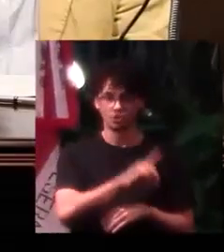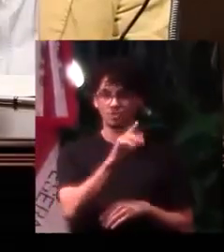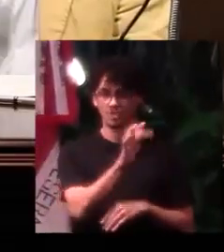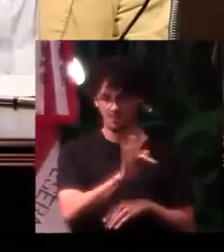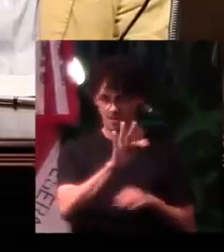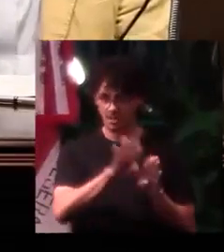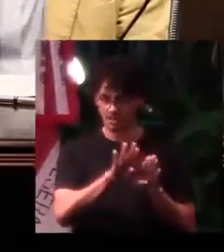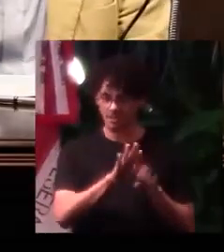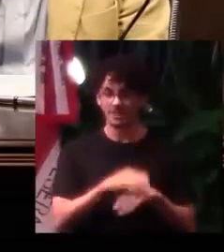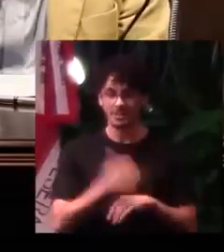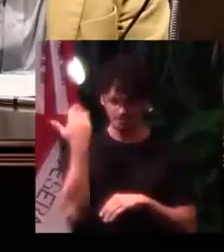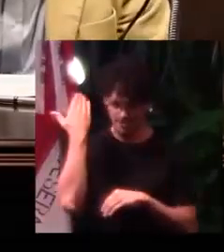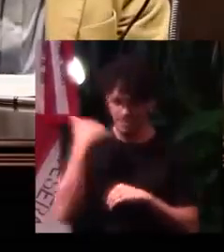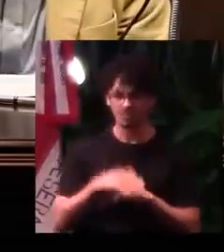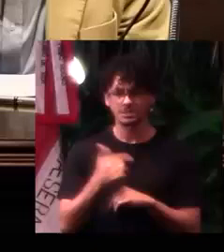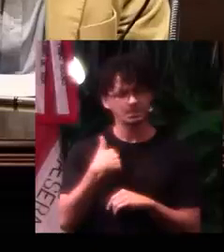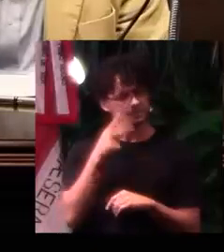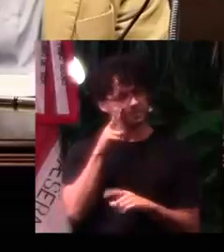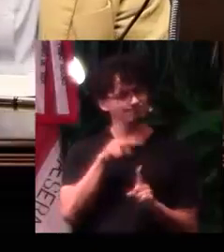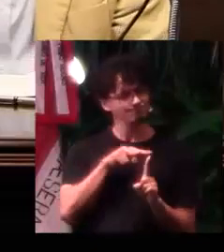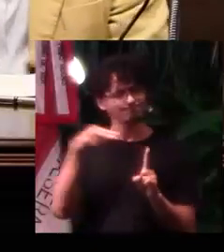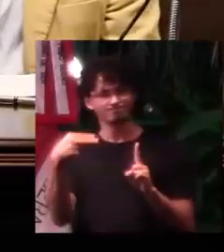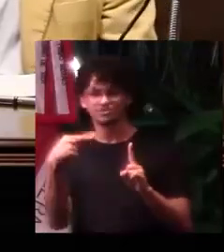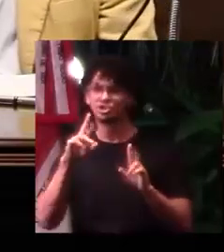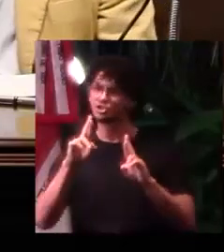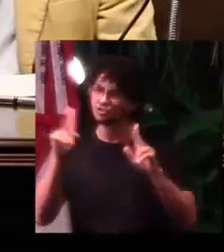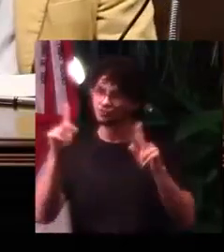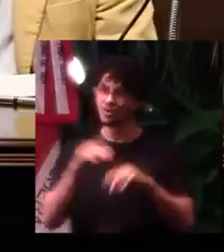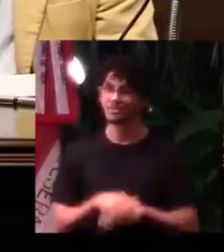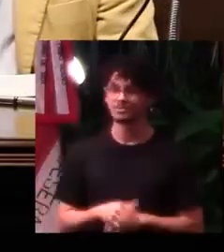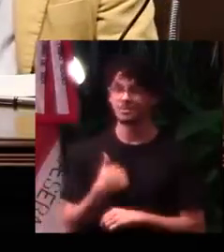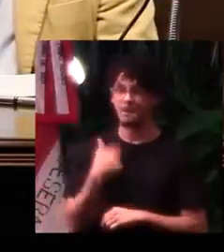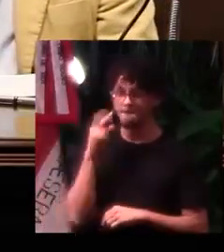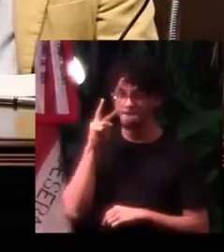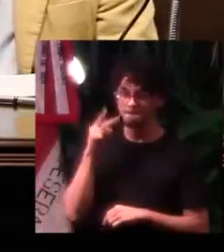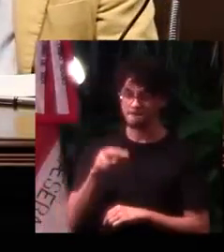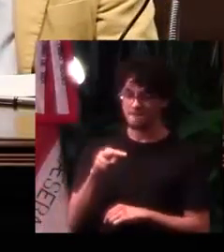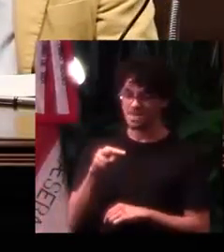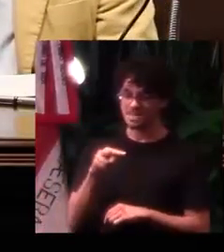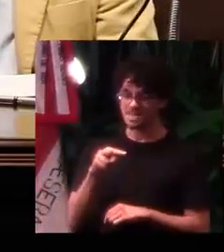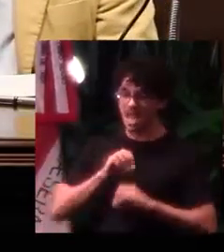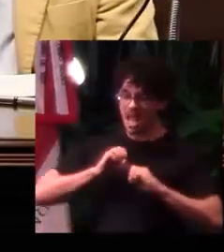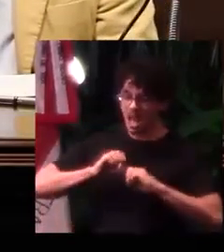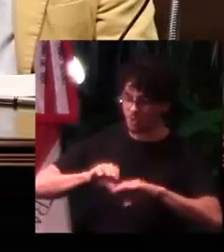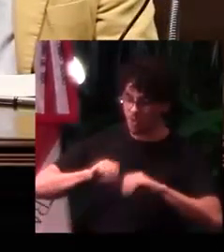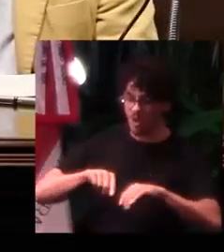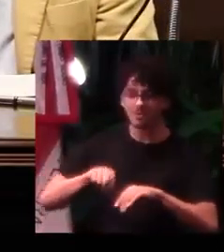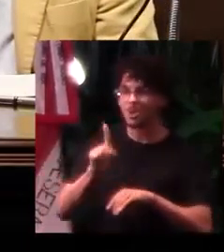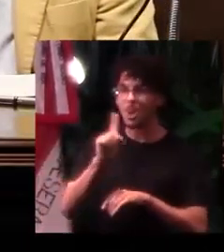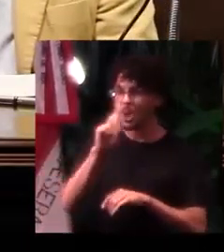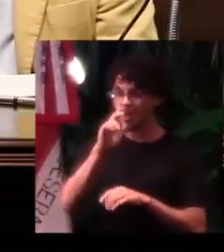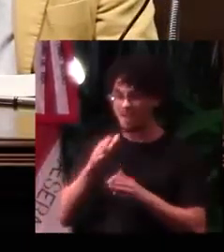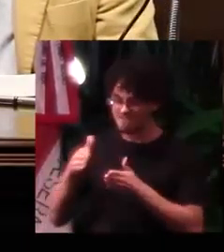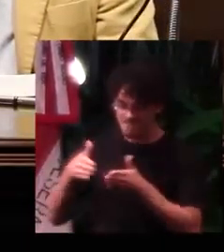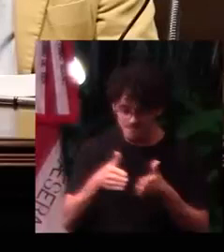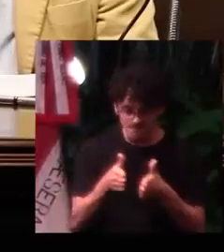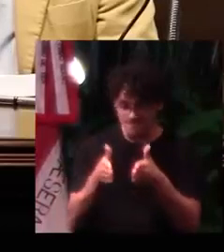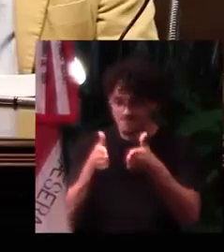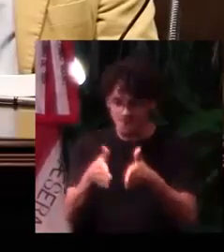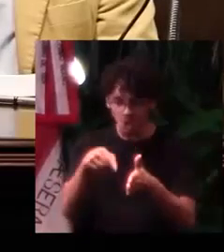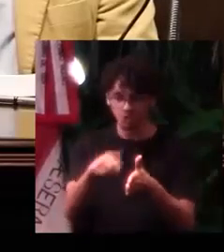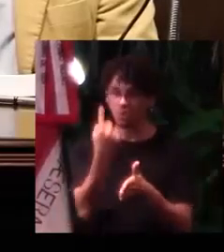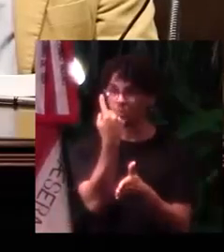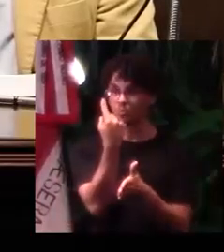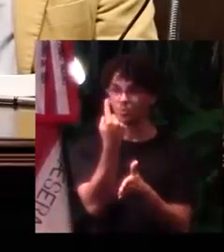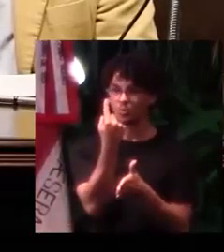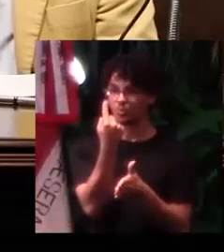isso, eu mudei de perspectiva. Eu acho que a educação não é instrumentalização para a pessoa fazer uma única